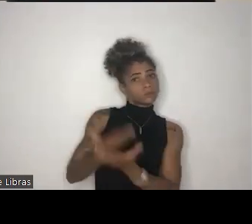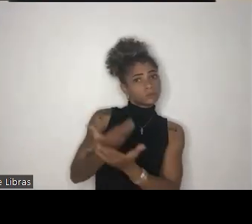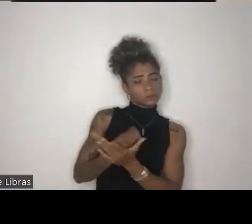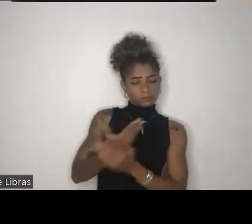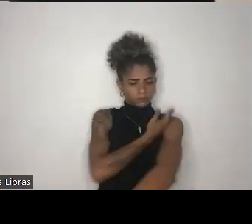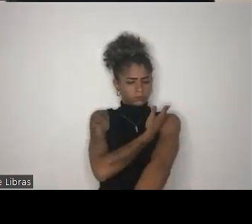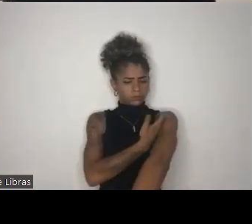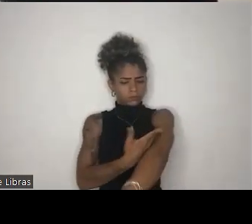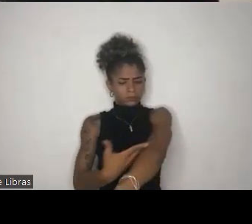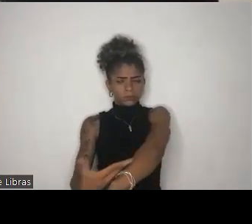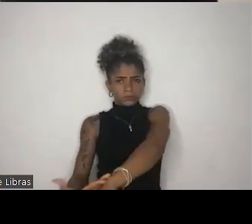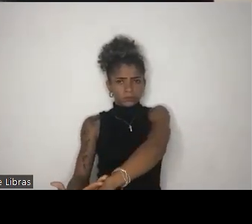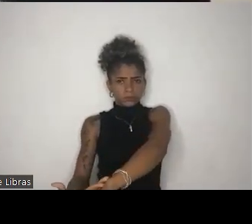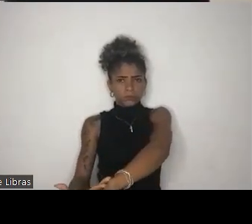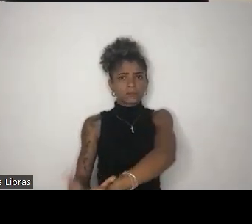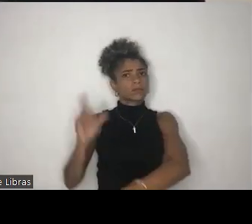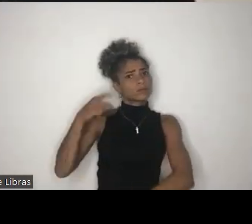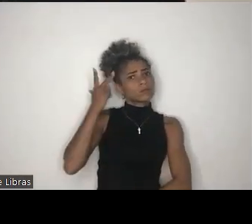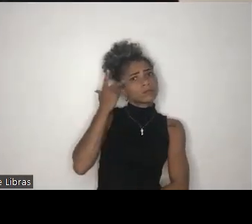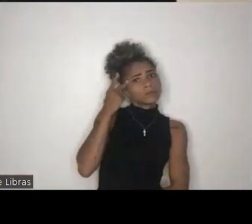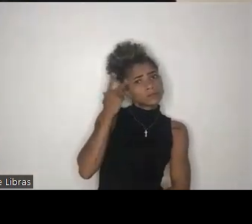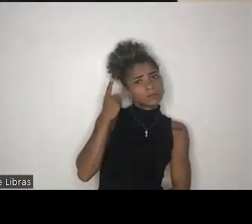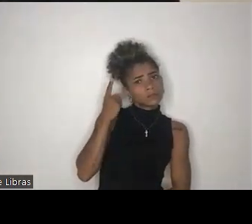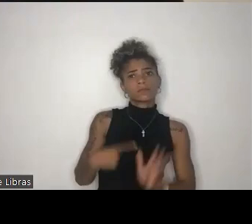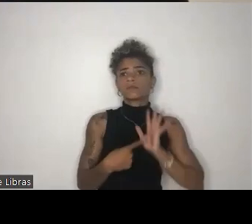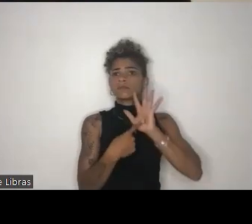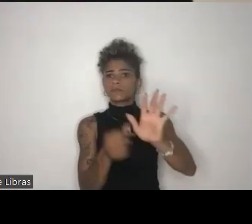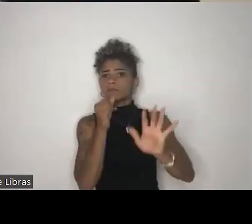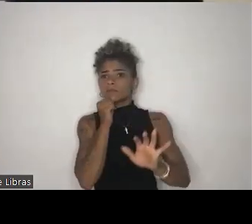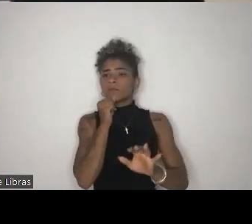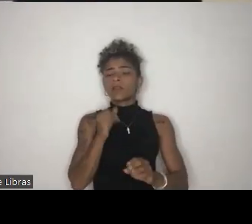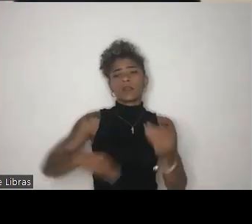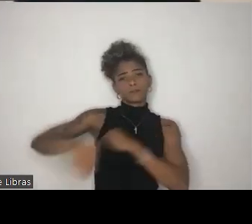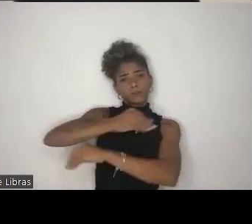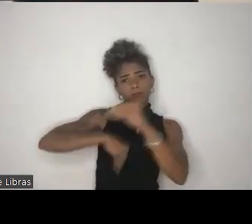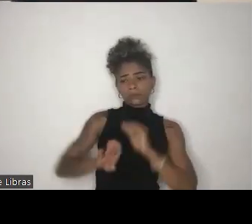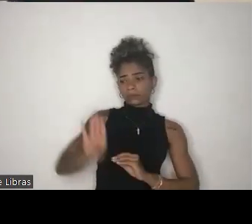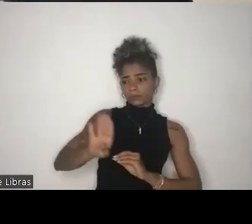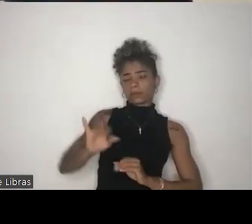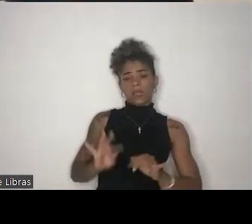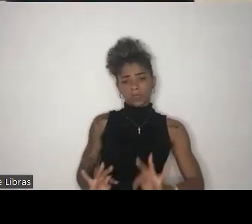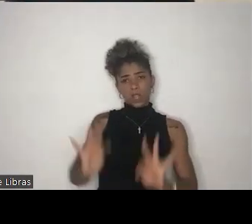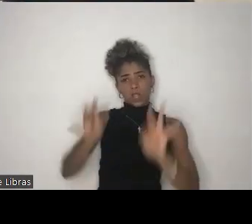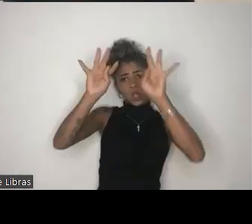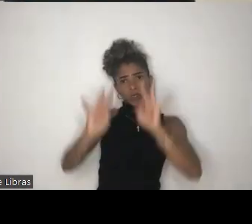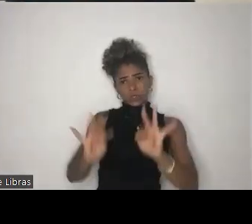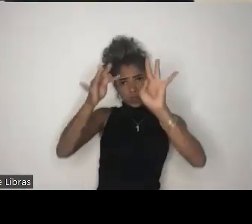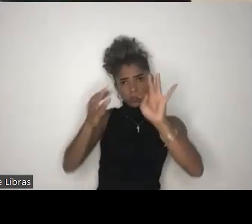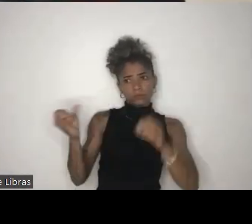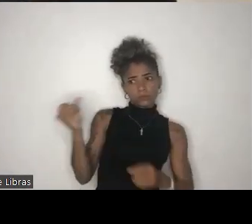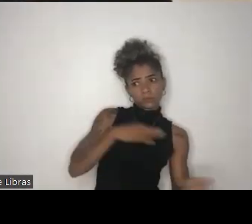né na natureza eu trouxe muita questão da bioimédica que são das tecnologias envolvendo